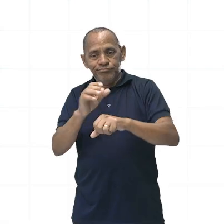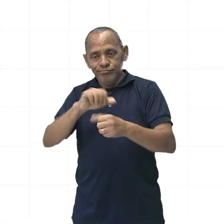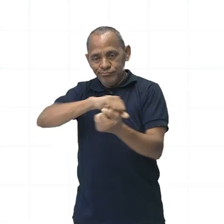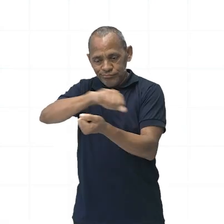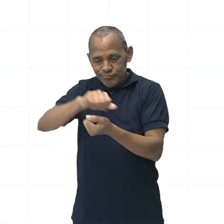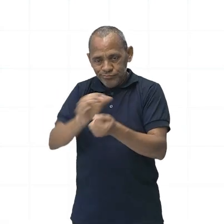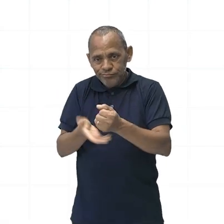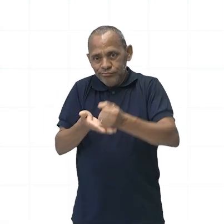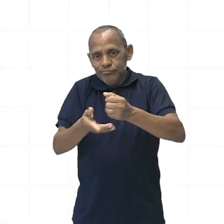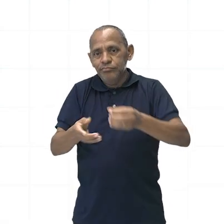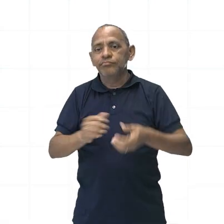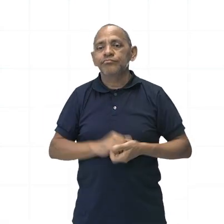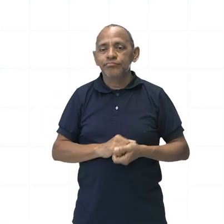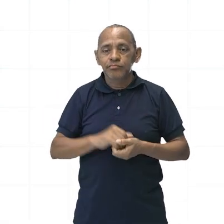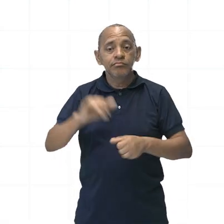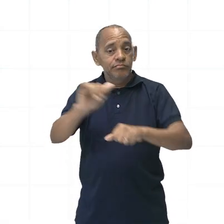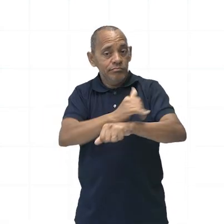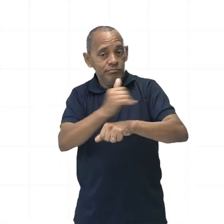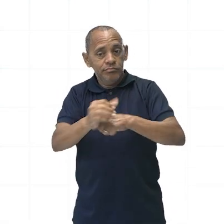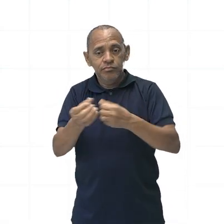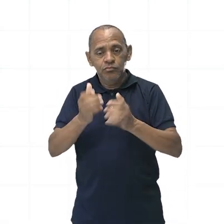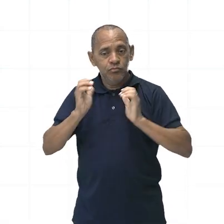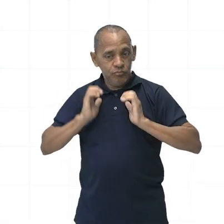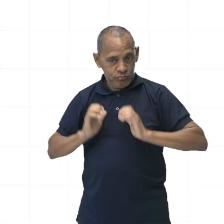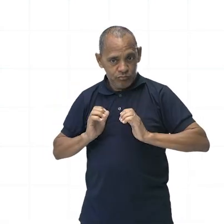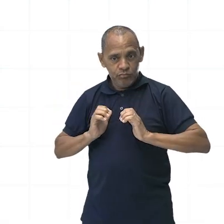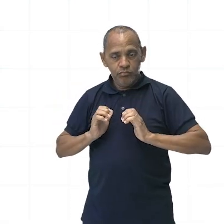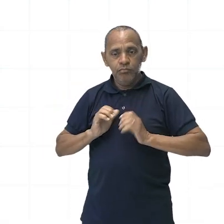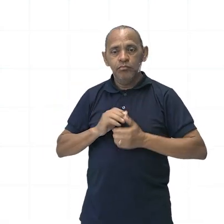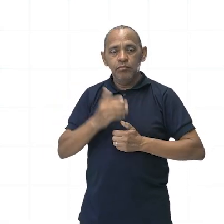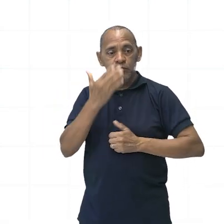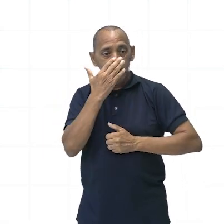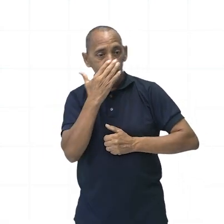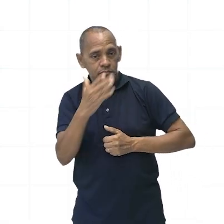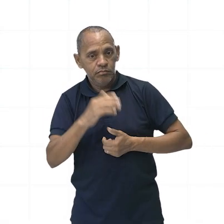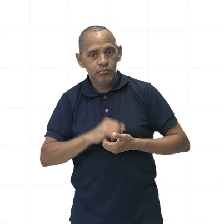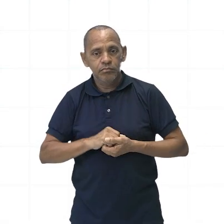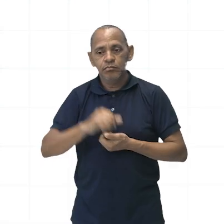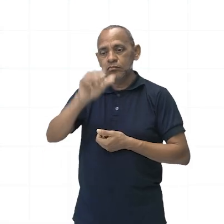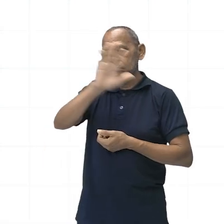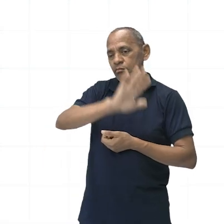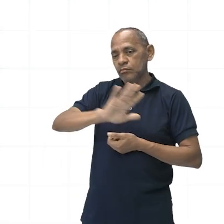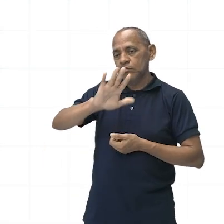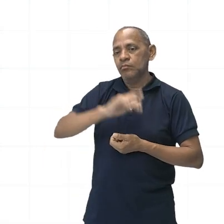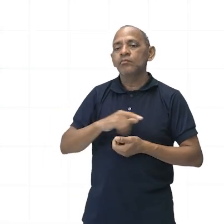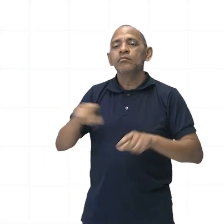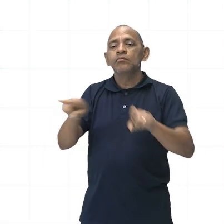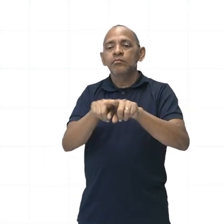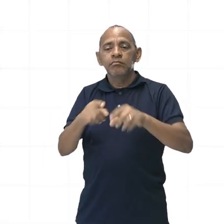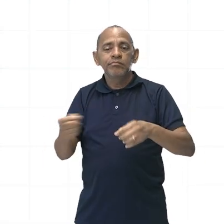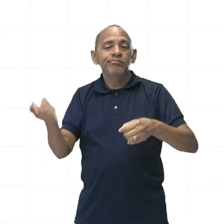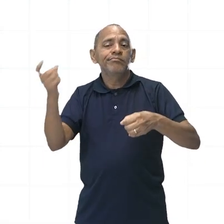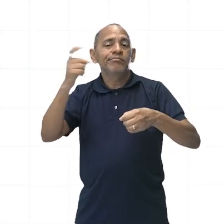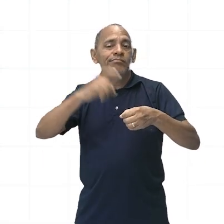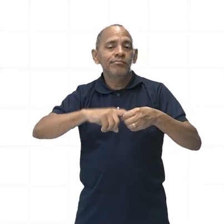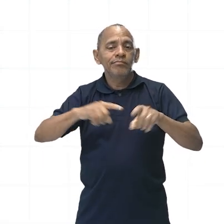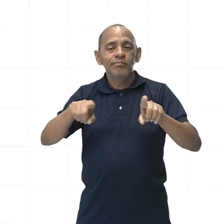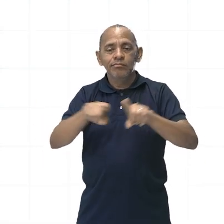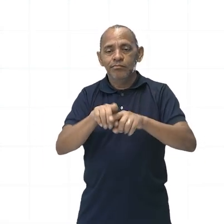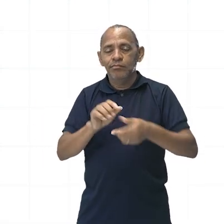de nós nos comportarmos diante do nosso cenário e conseguir ter um retorno também por parte, né,